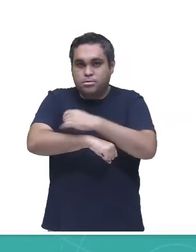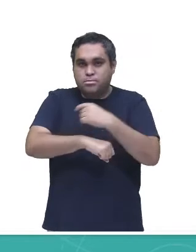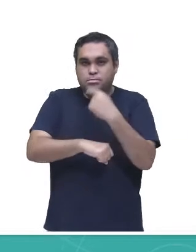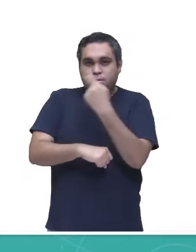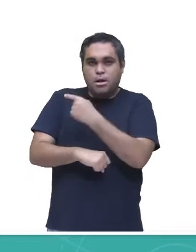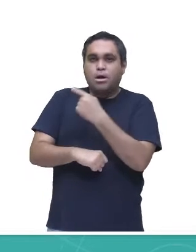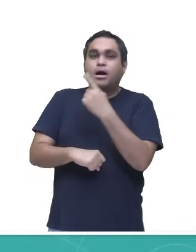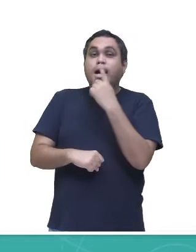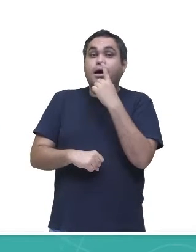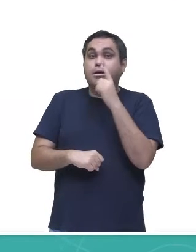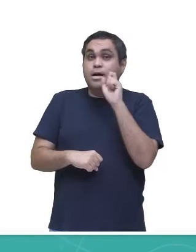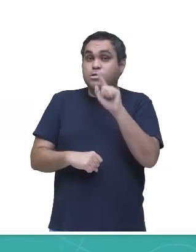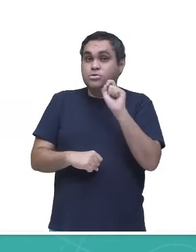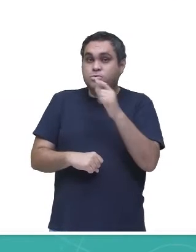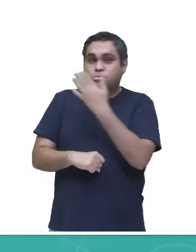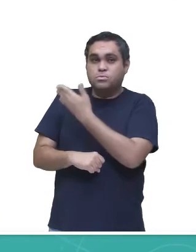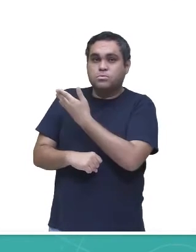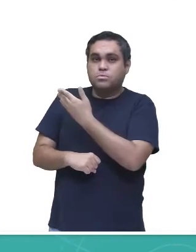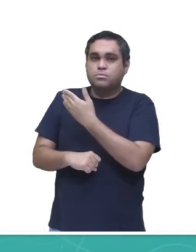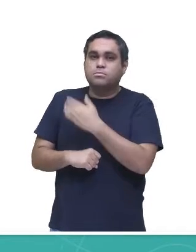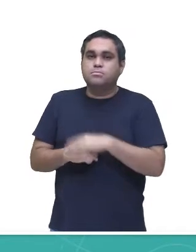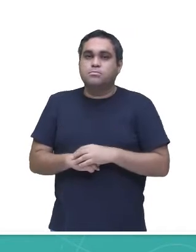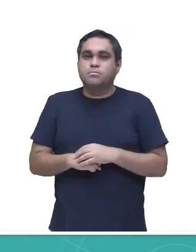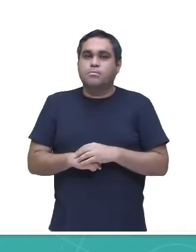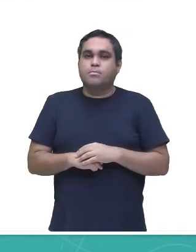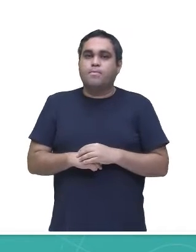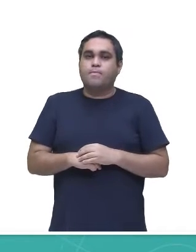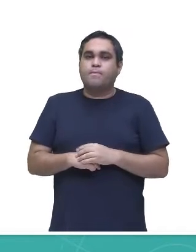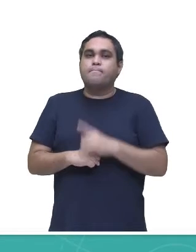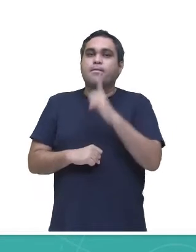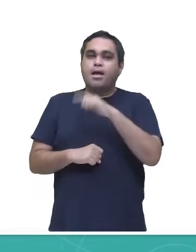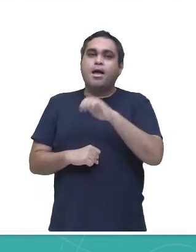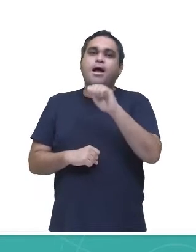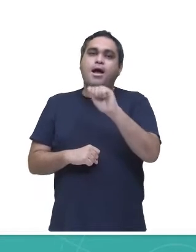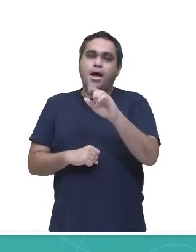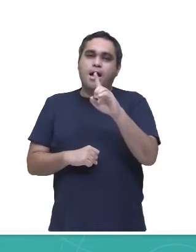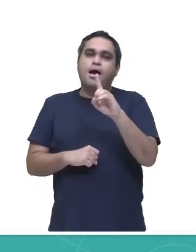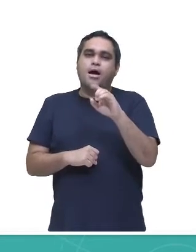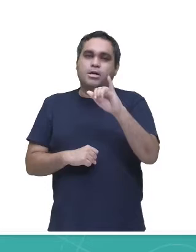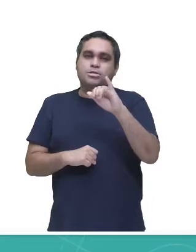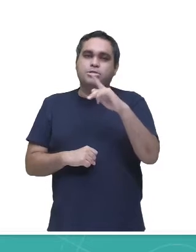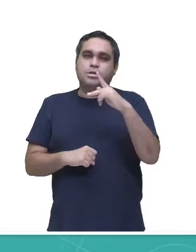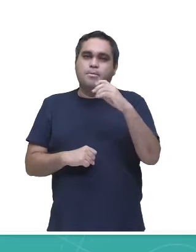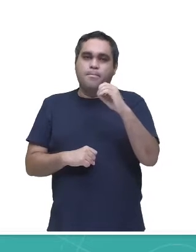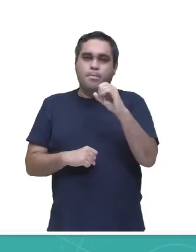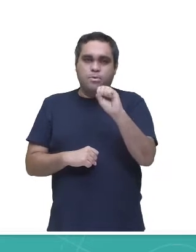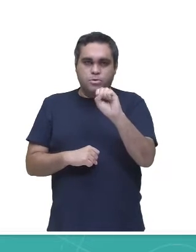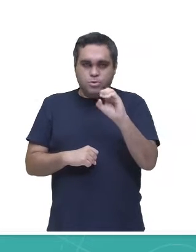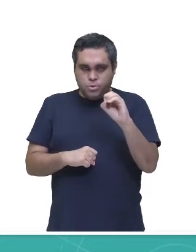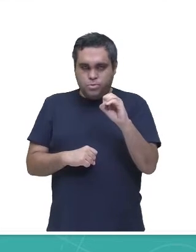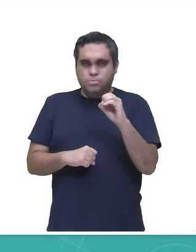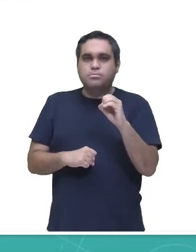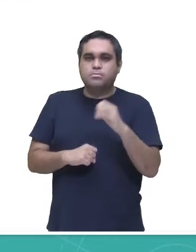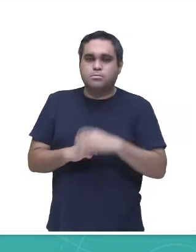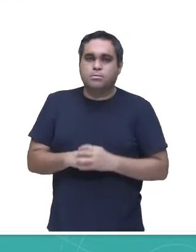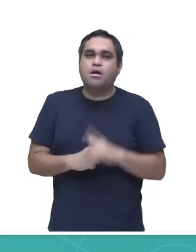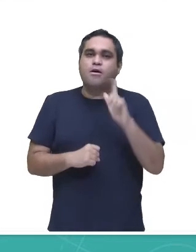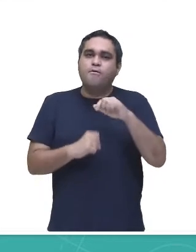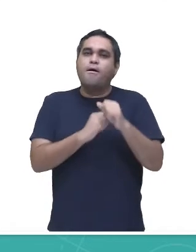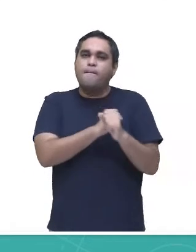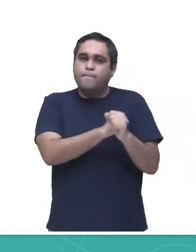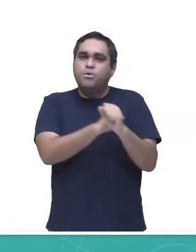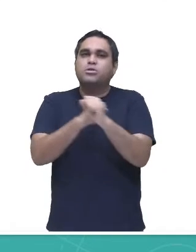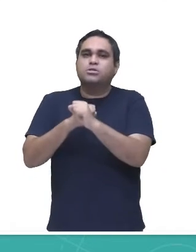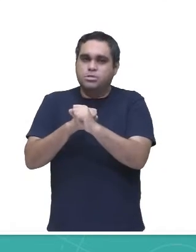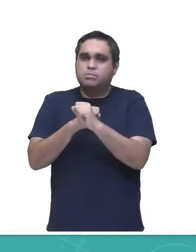azul, a camada de tecido adiposo, que vai justamente proteger contra a perda de